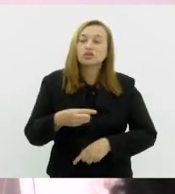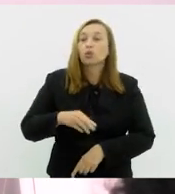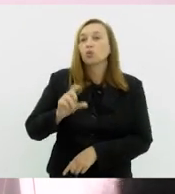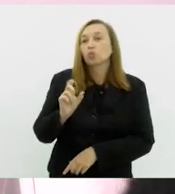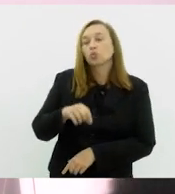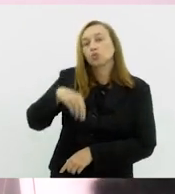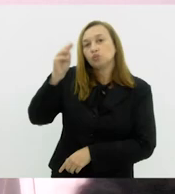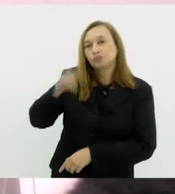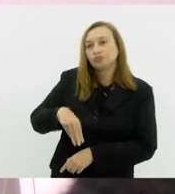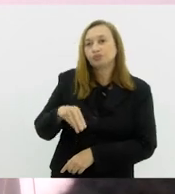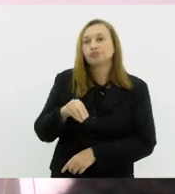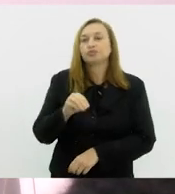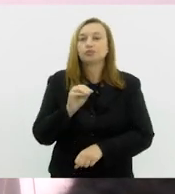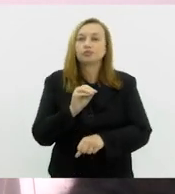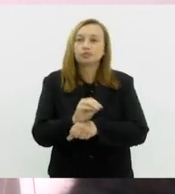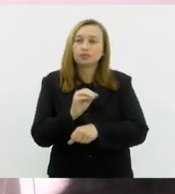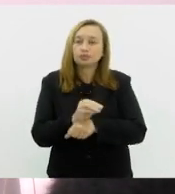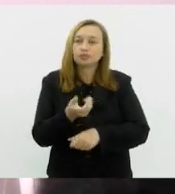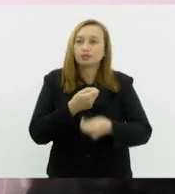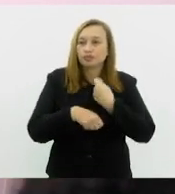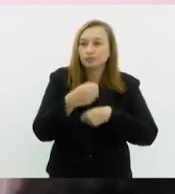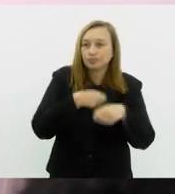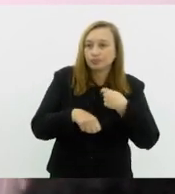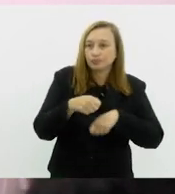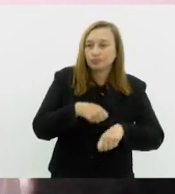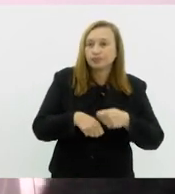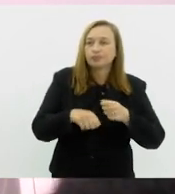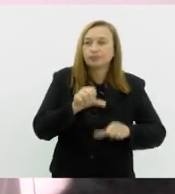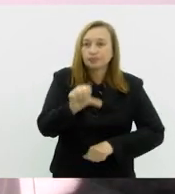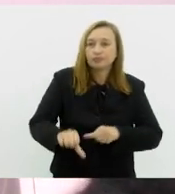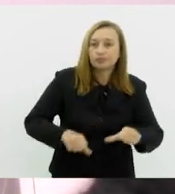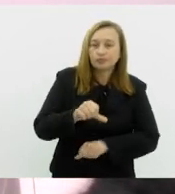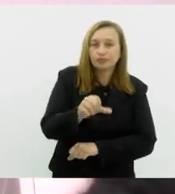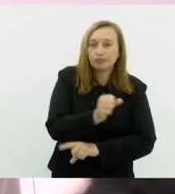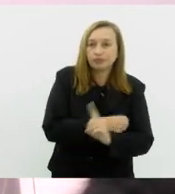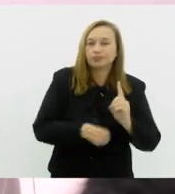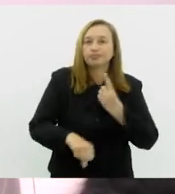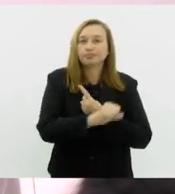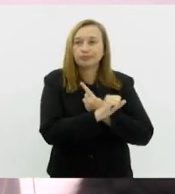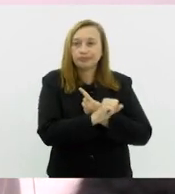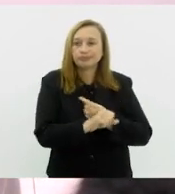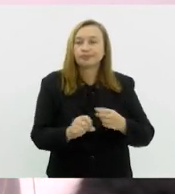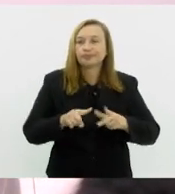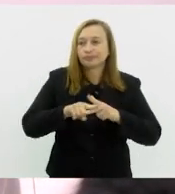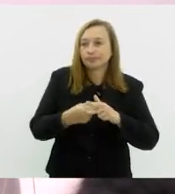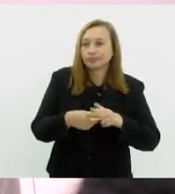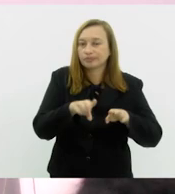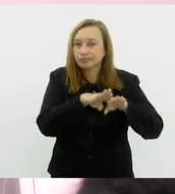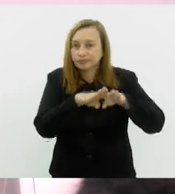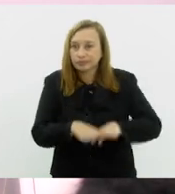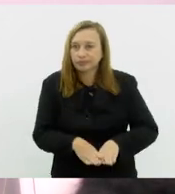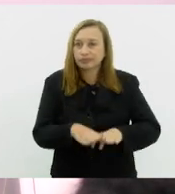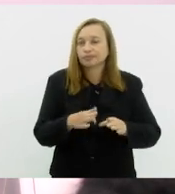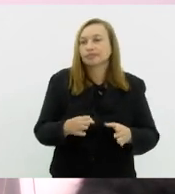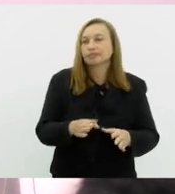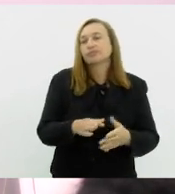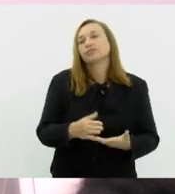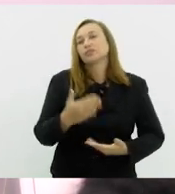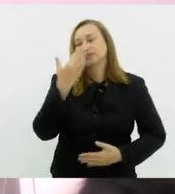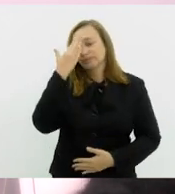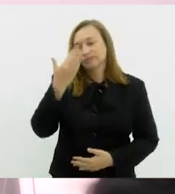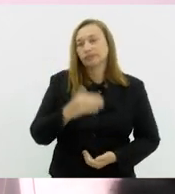e os rumos que ela pode apontar para que a gente possa transformar não só a sociedade, mas, principalmente, corrigir desigualdades desde a raiz. Muito